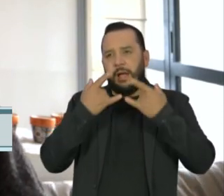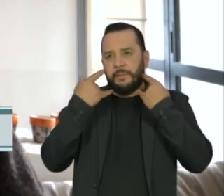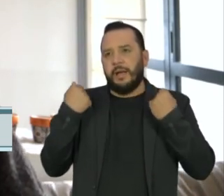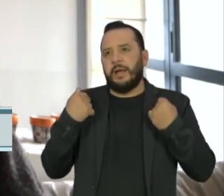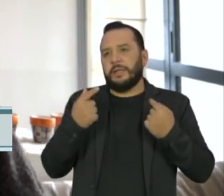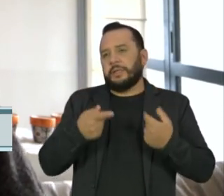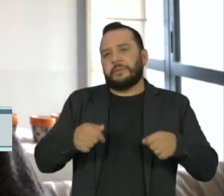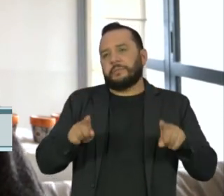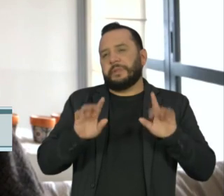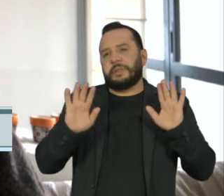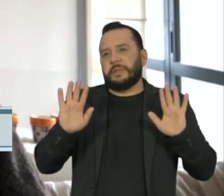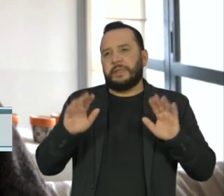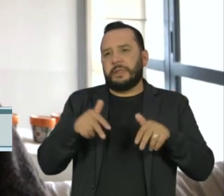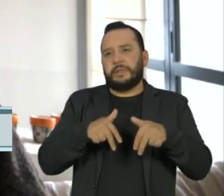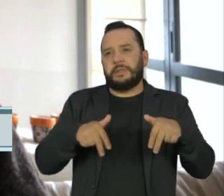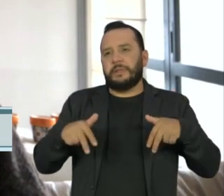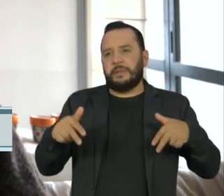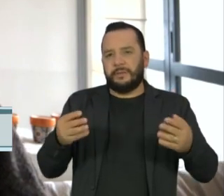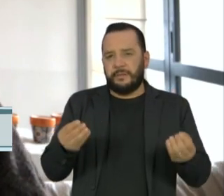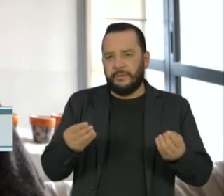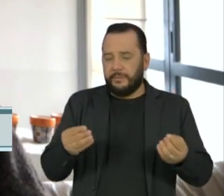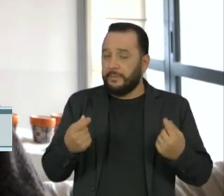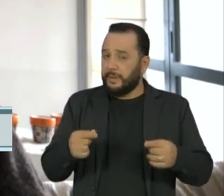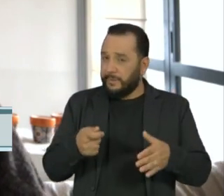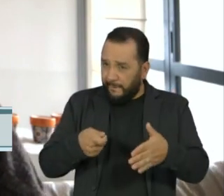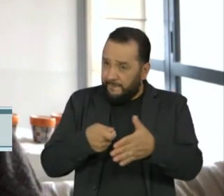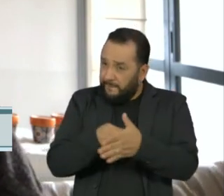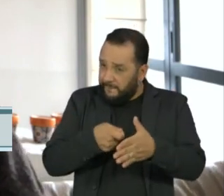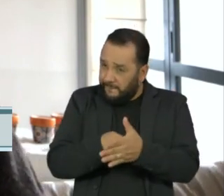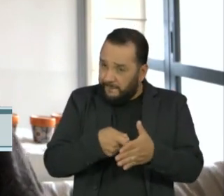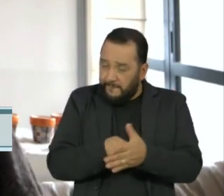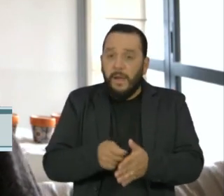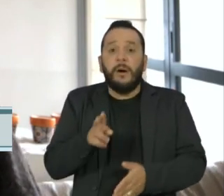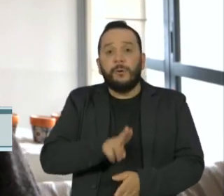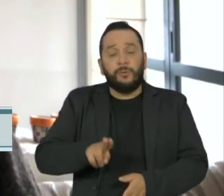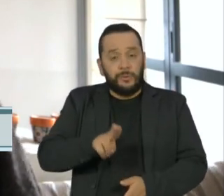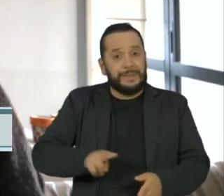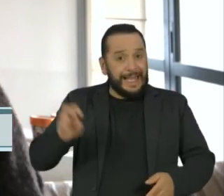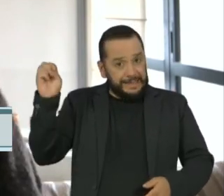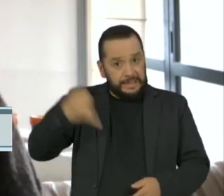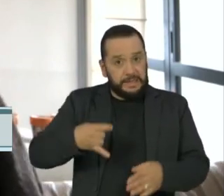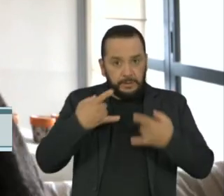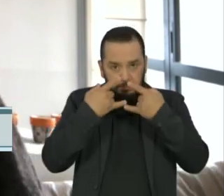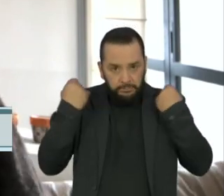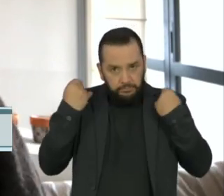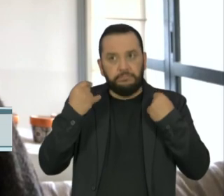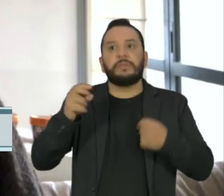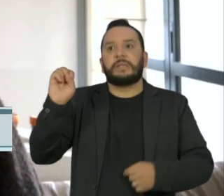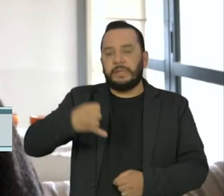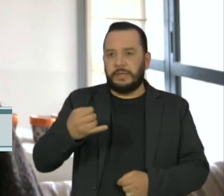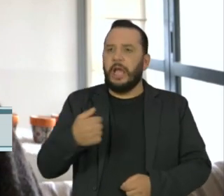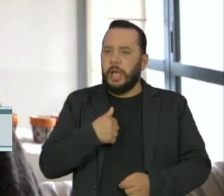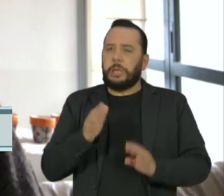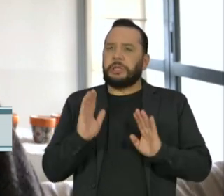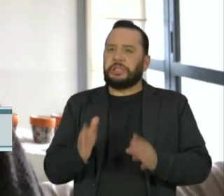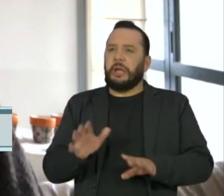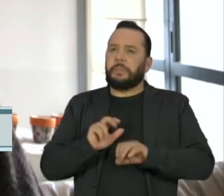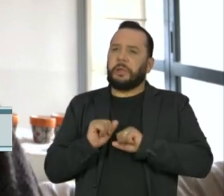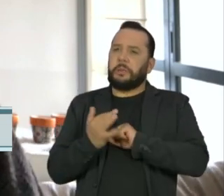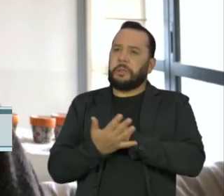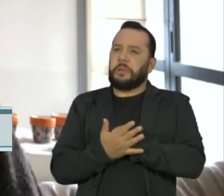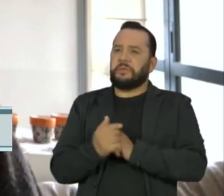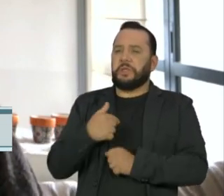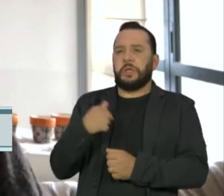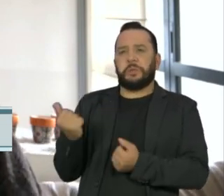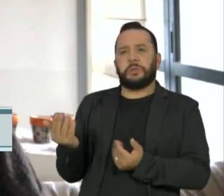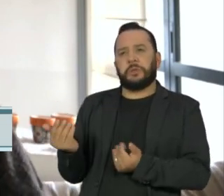essas medidas têm que ser reforçadas, né? Então, não só agora, para quem não acreditar, para quem achava que eu já peguei essa infecção, eu sou jovem,